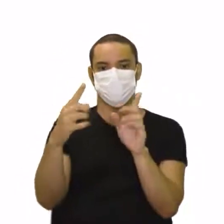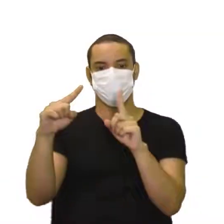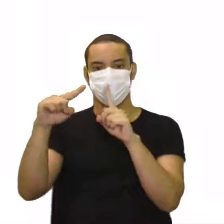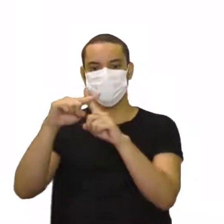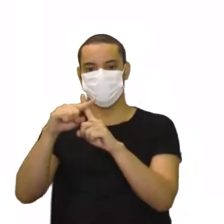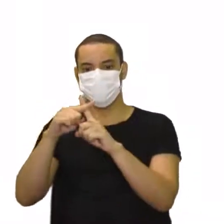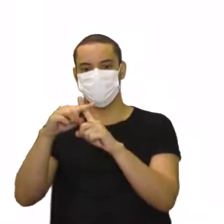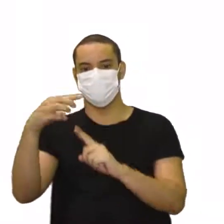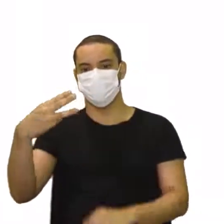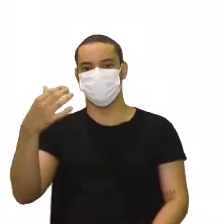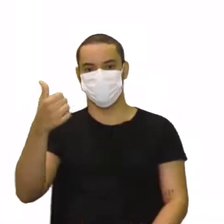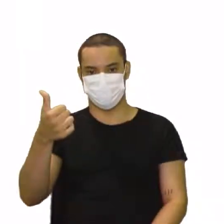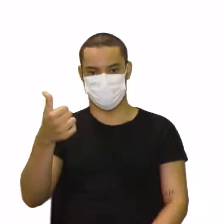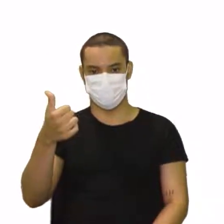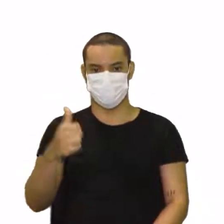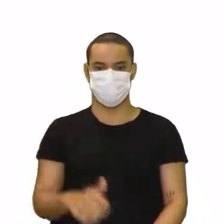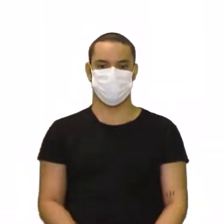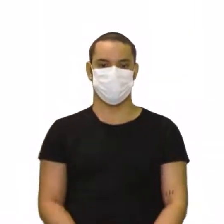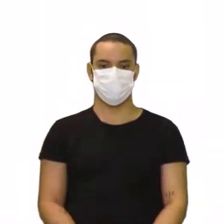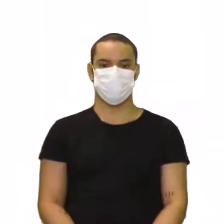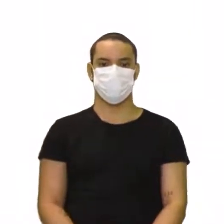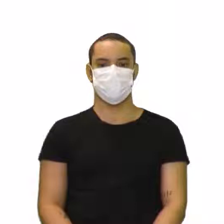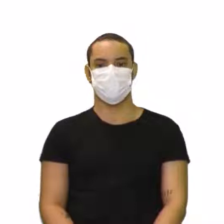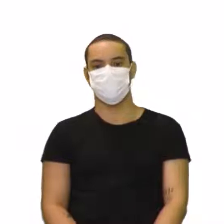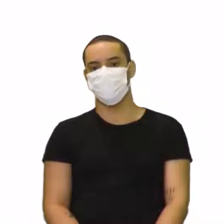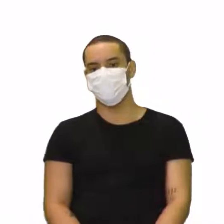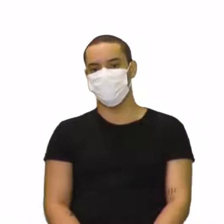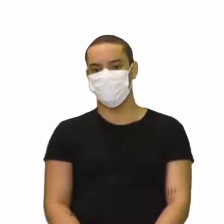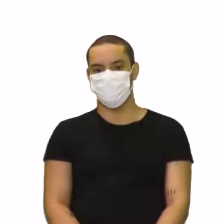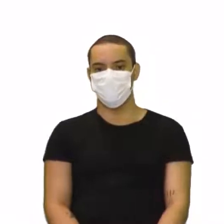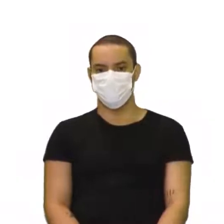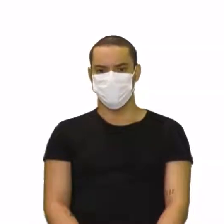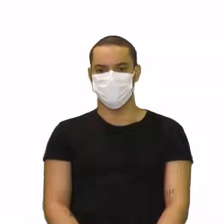fazer menos 34, menos